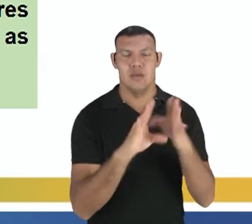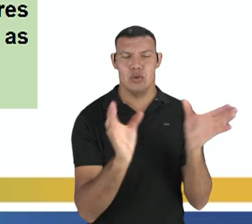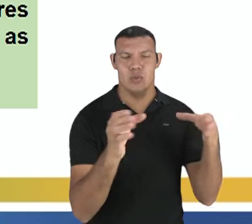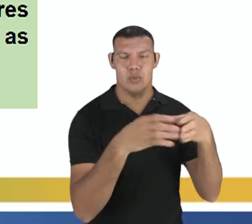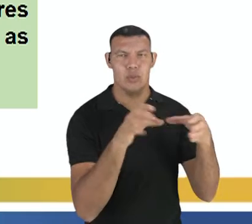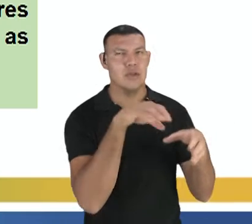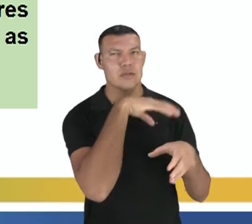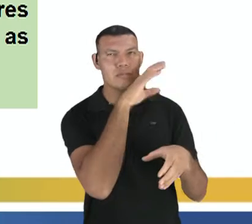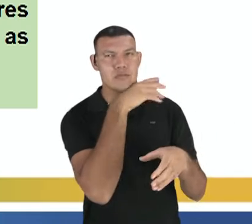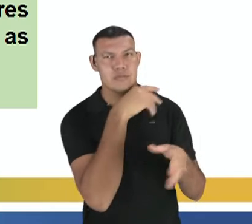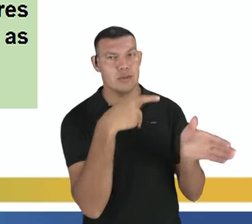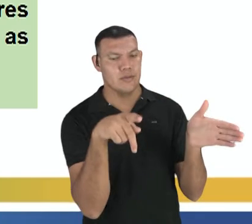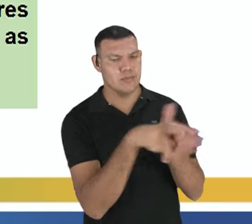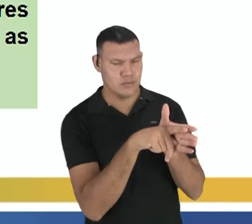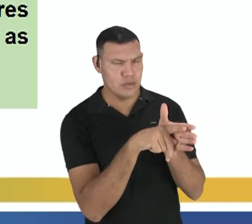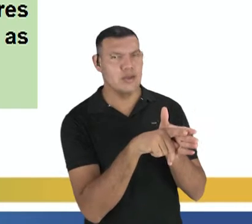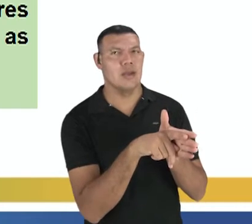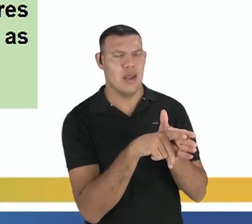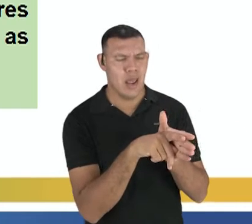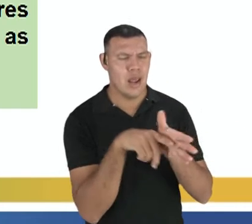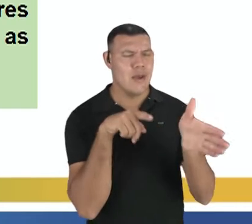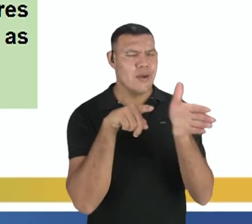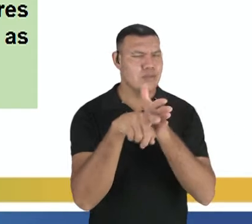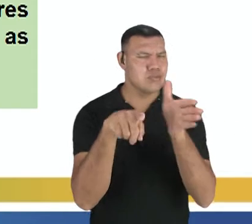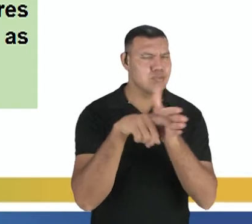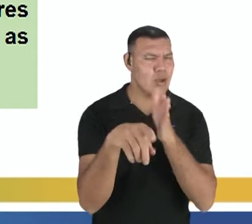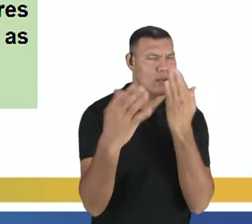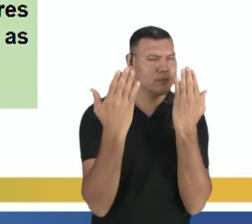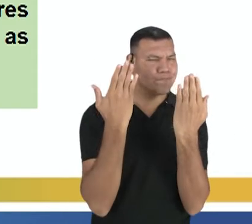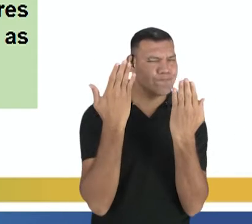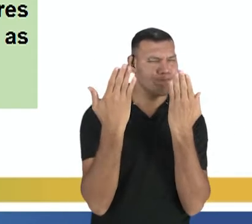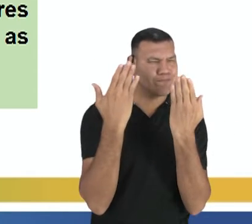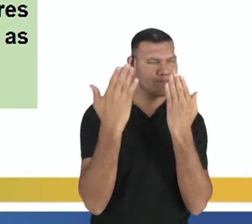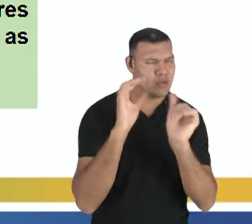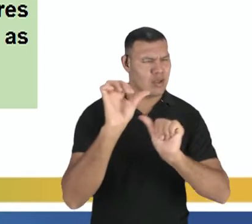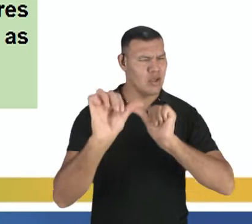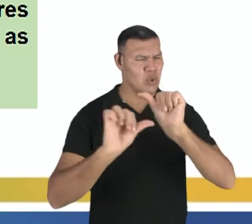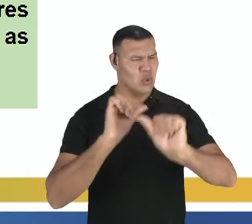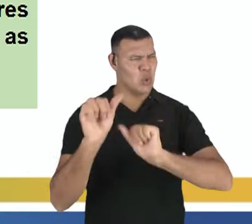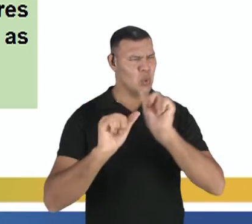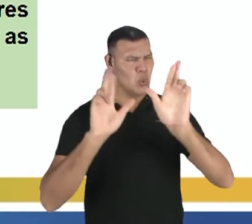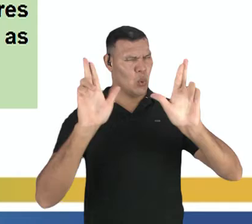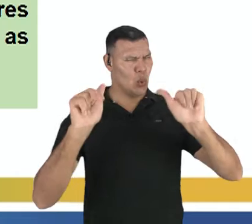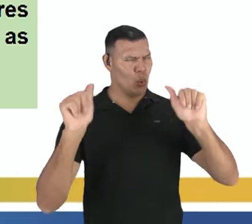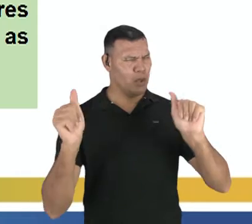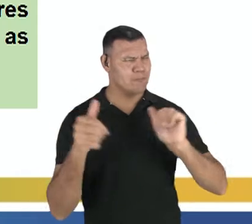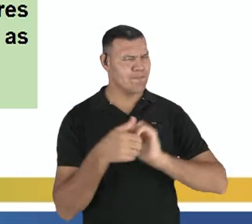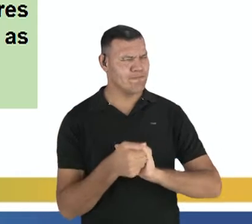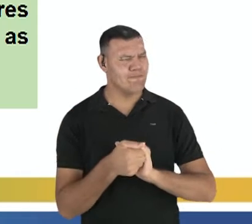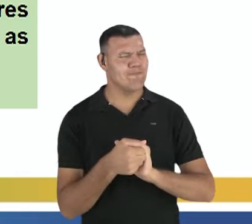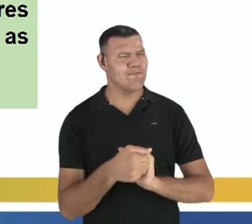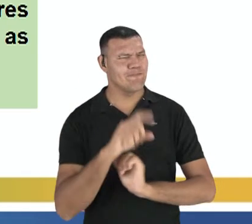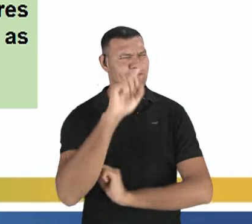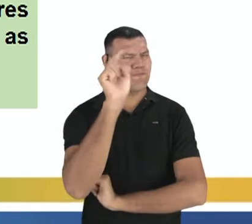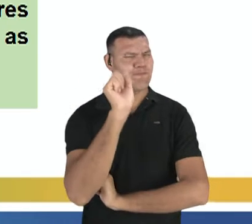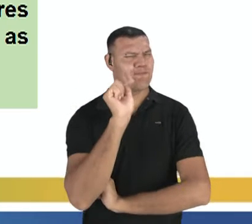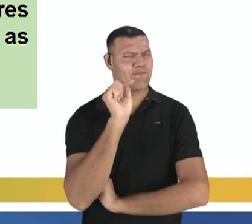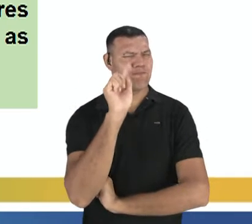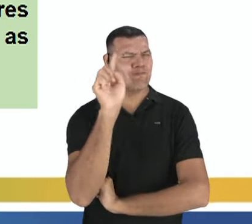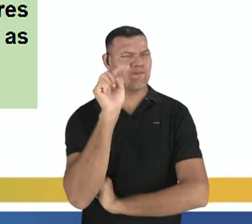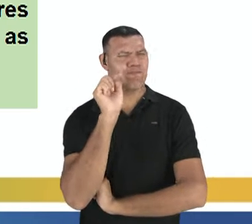nela, começaram a se questionar sobre esse princípio da imutabilidade, ou seja, eles começaram a questionar